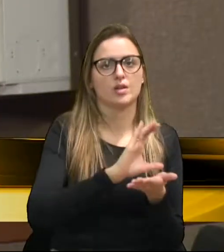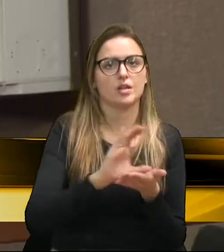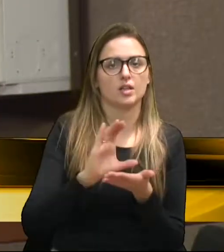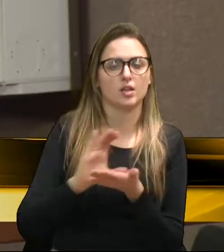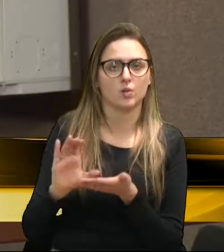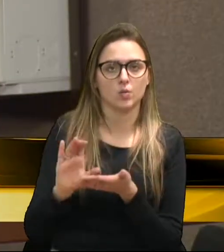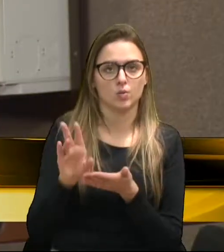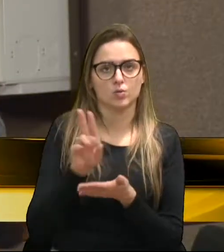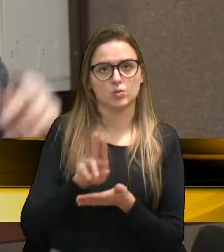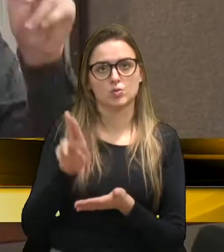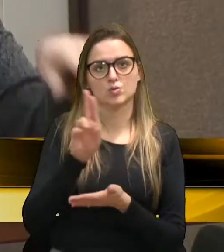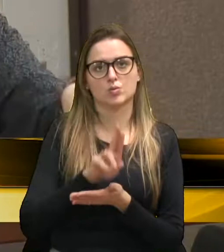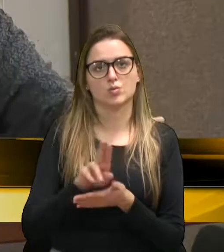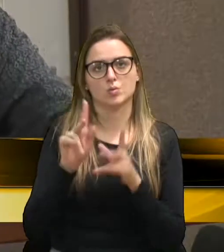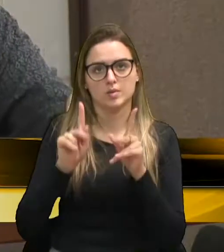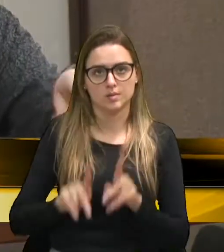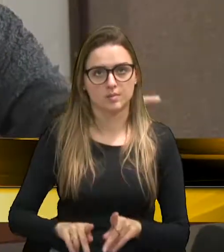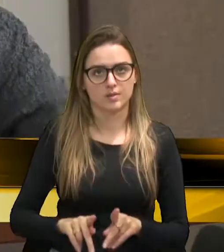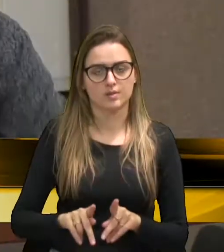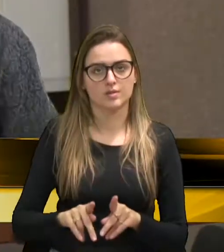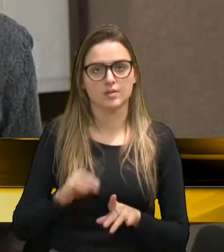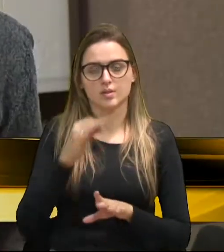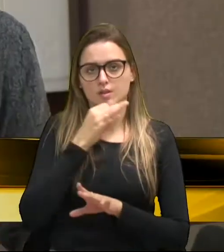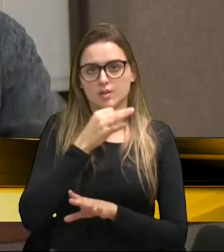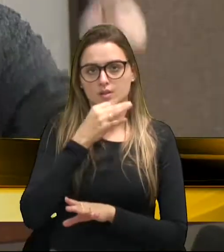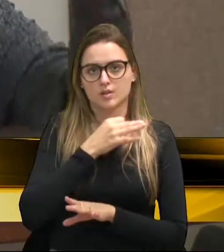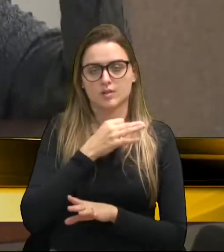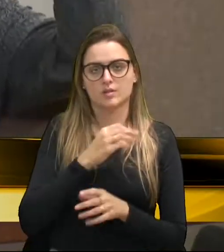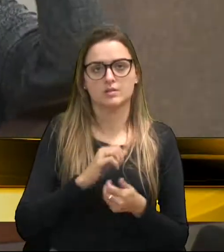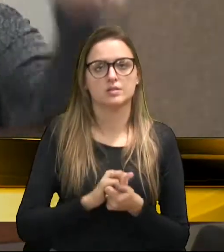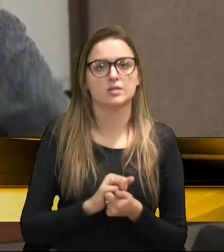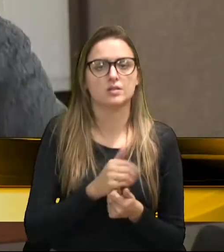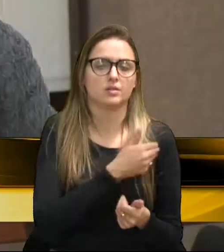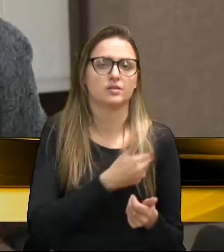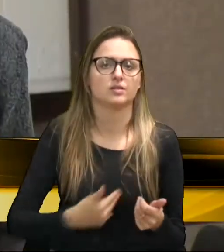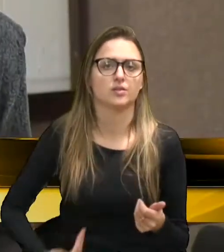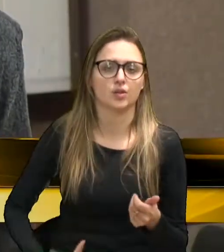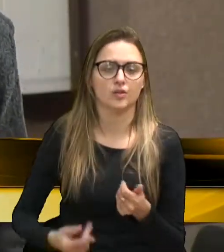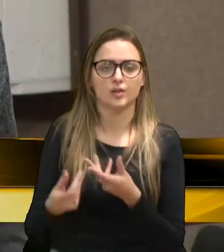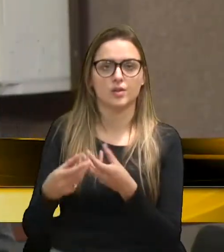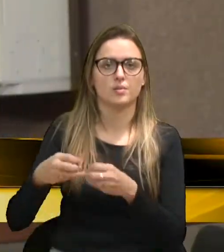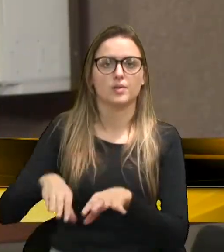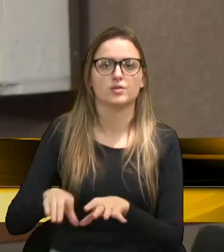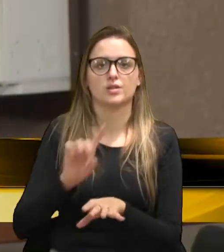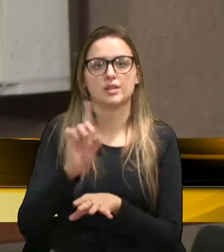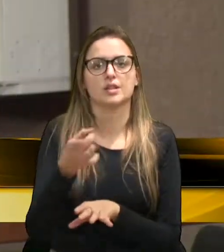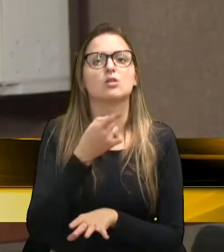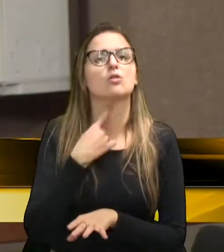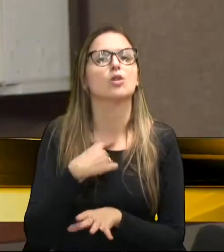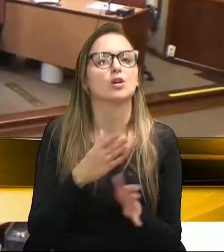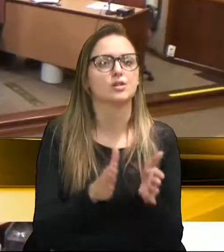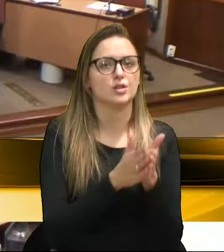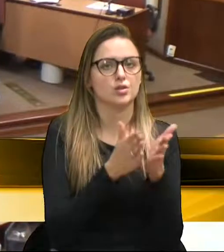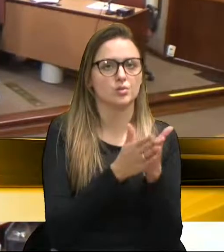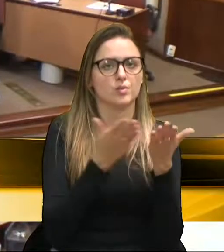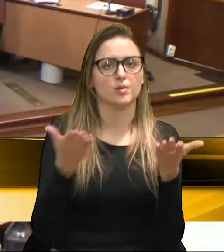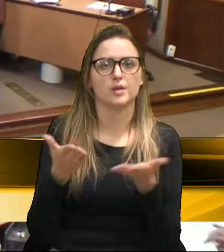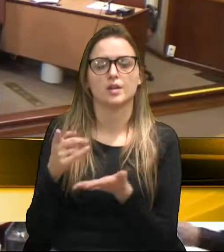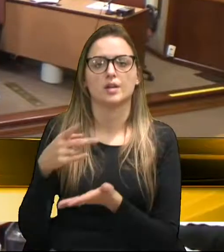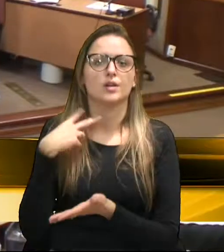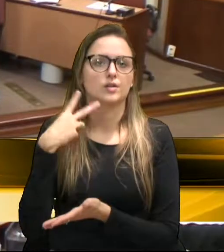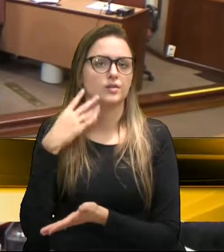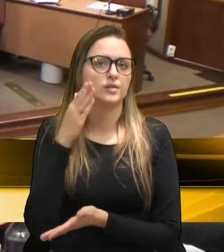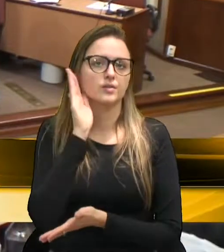para a população caxiense ser menos prejudicada do que já está sendo com um governo nefasto que tem ojeriza pobre. Obrigado. Declarar o voto, vereador Felipe